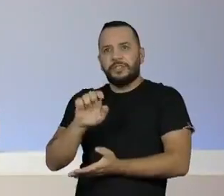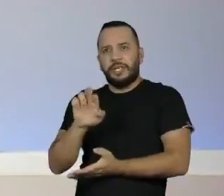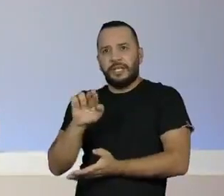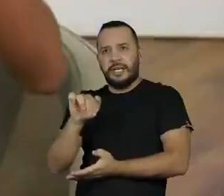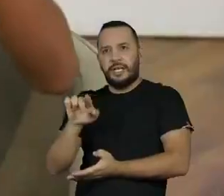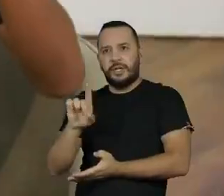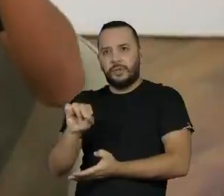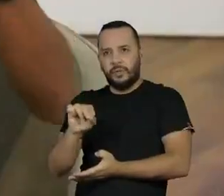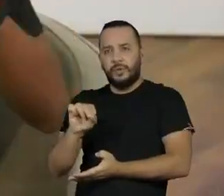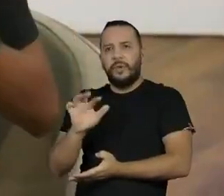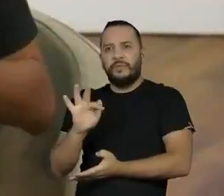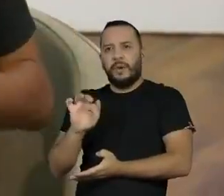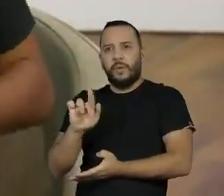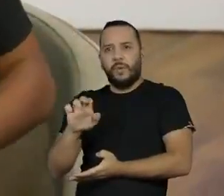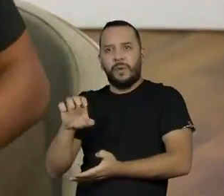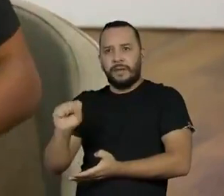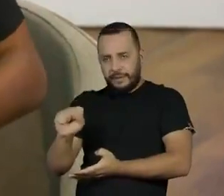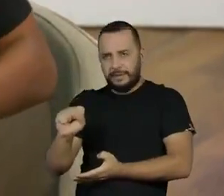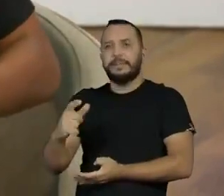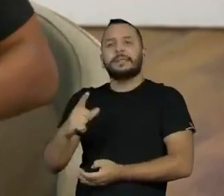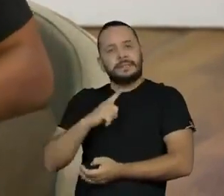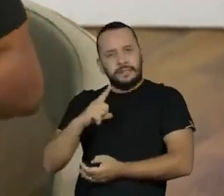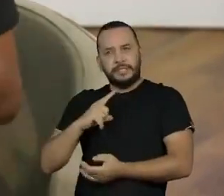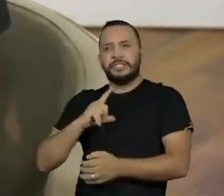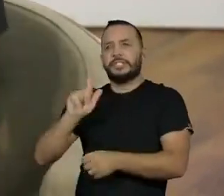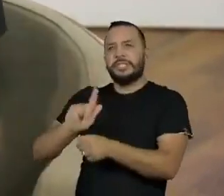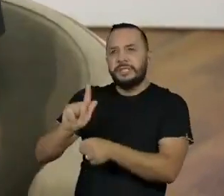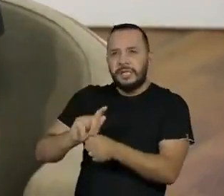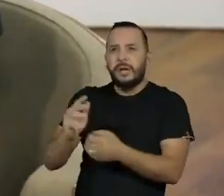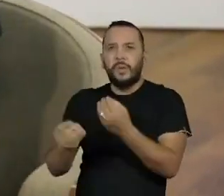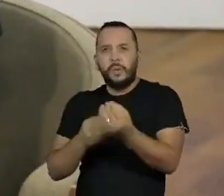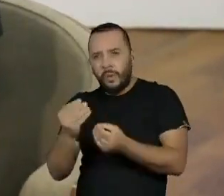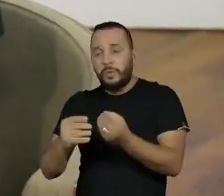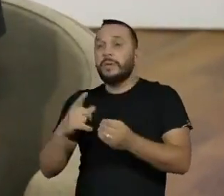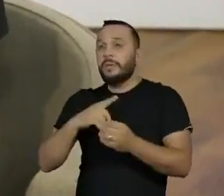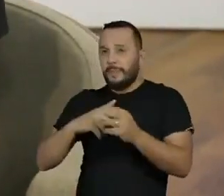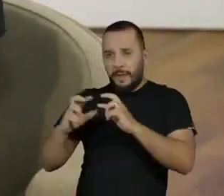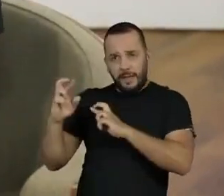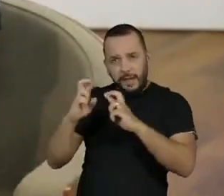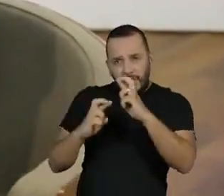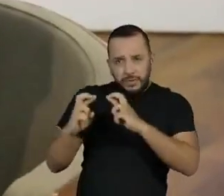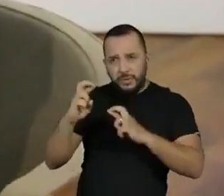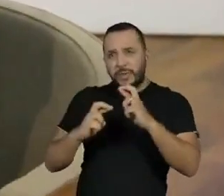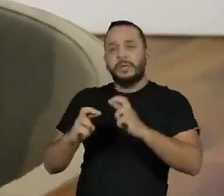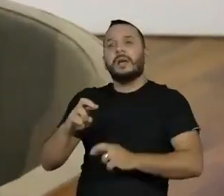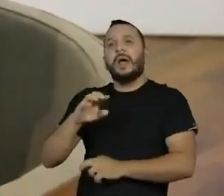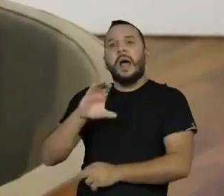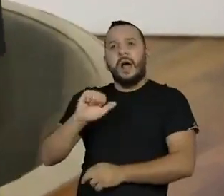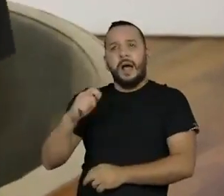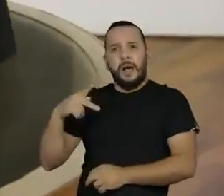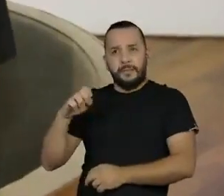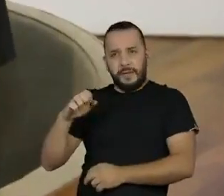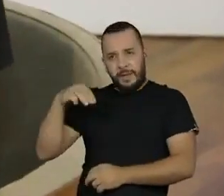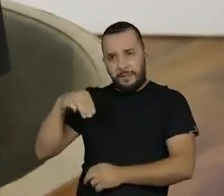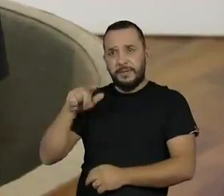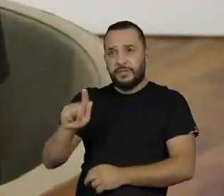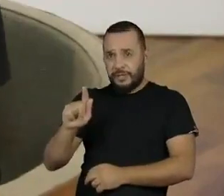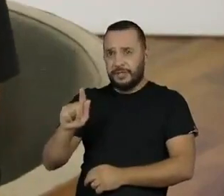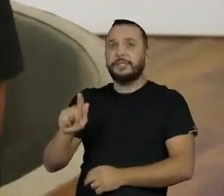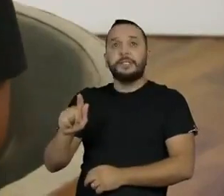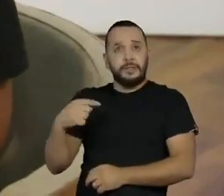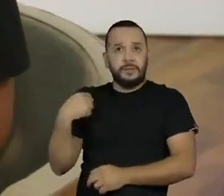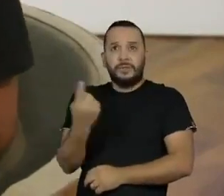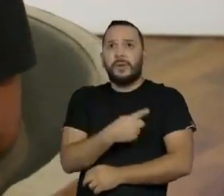5 metas anual, plano de carreira, gestão à vista. Somos auditados pela KPMG, mas não parou aí. A